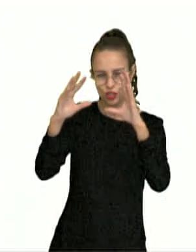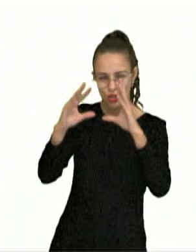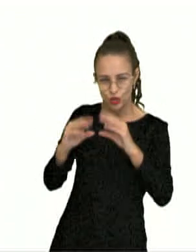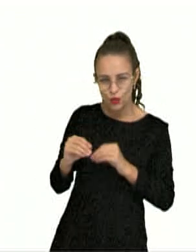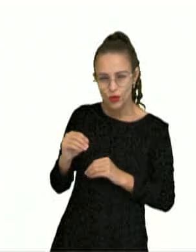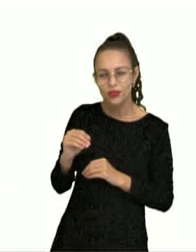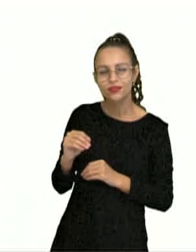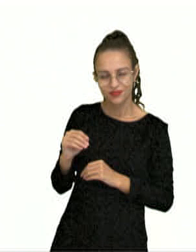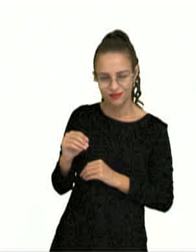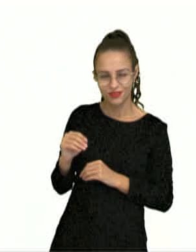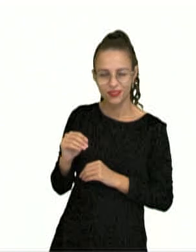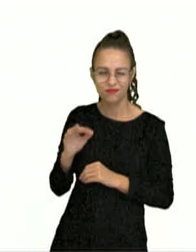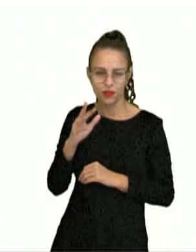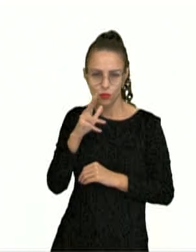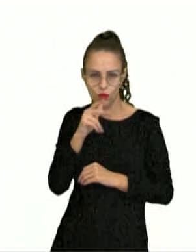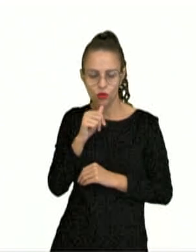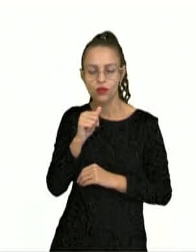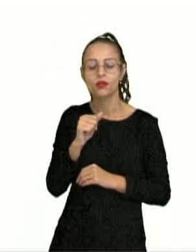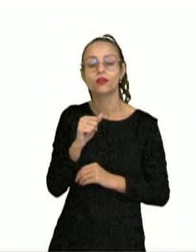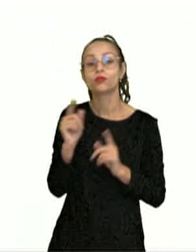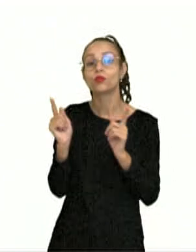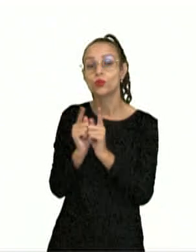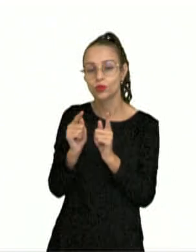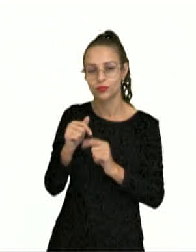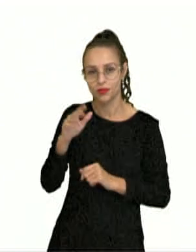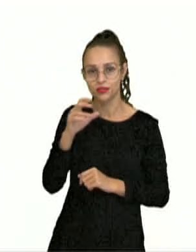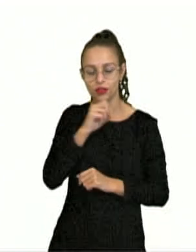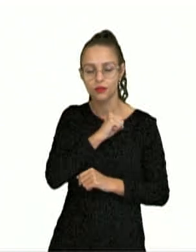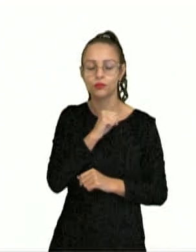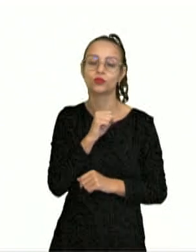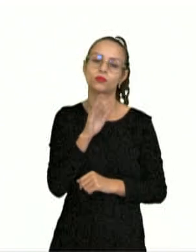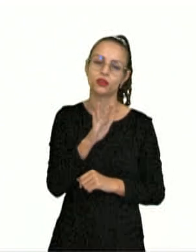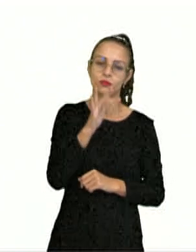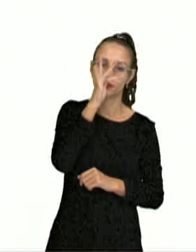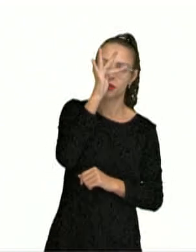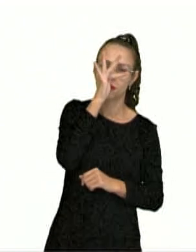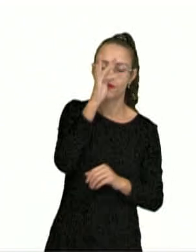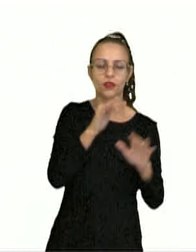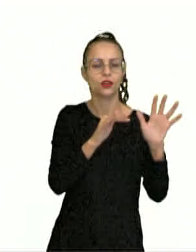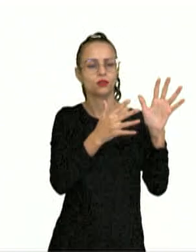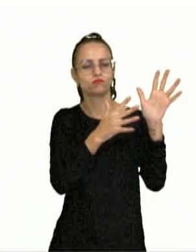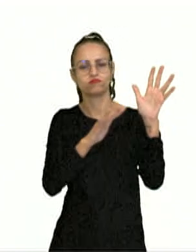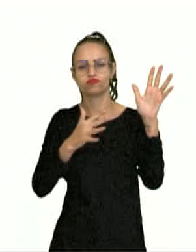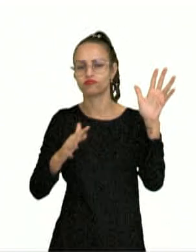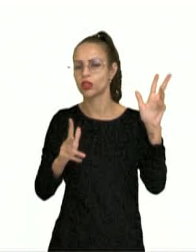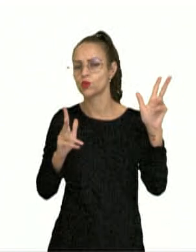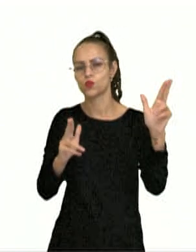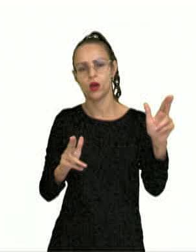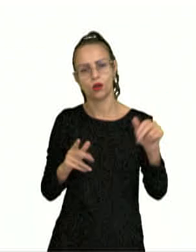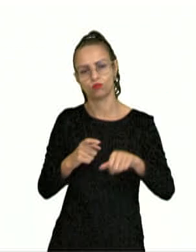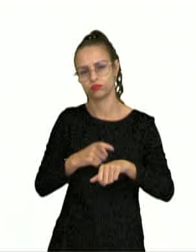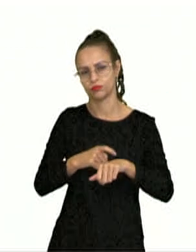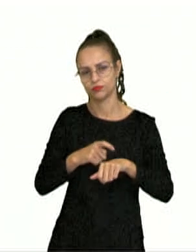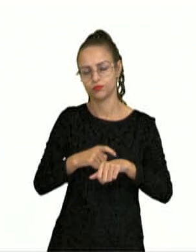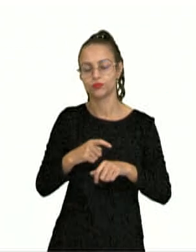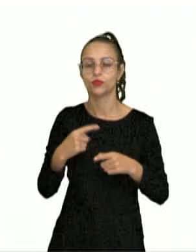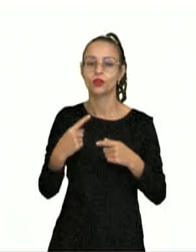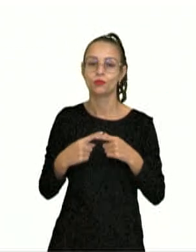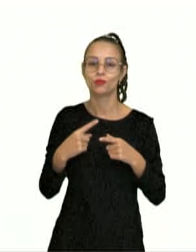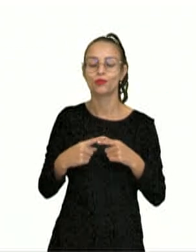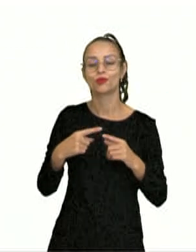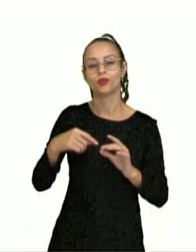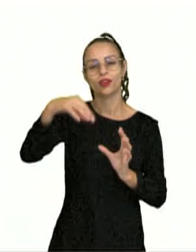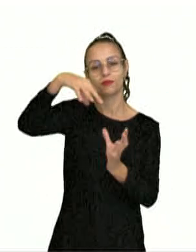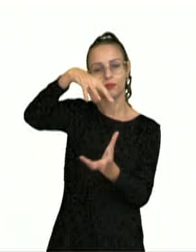na primavera e no outono eu vou ter dias do mesmo tamanho das noites, com a mesma duração, certo? Porque a